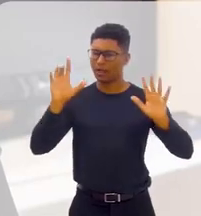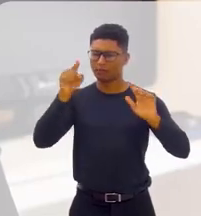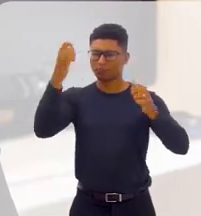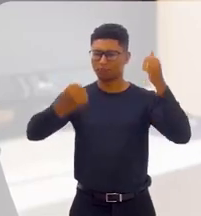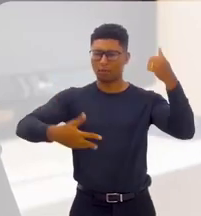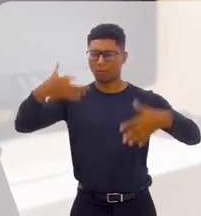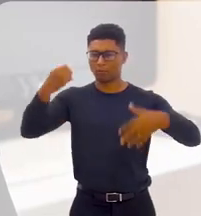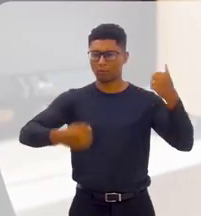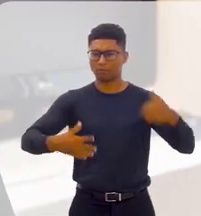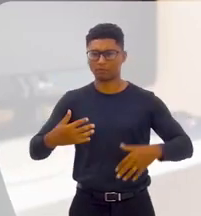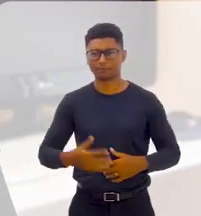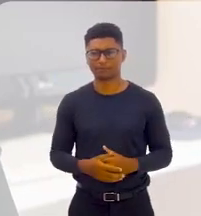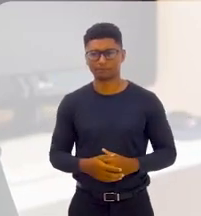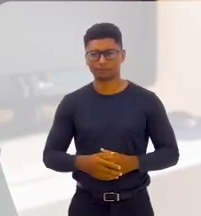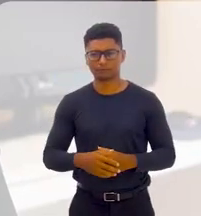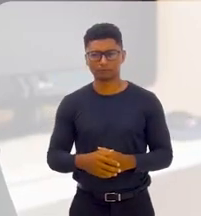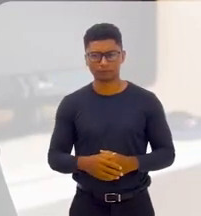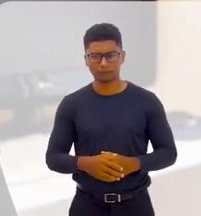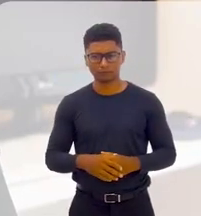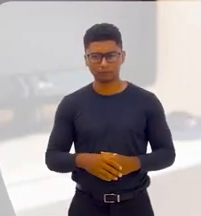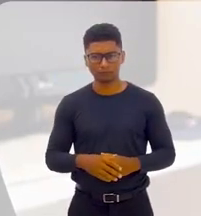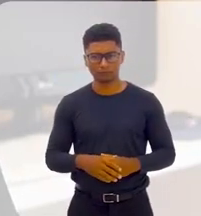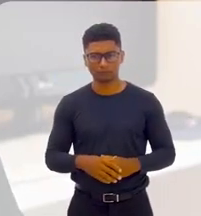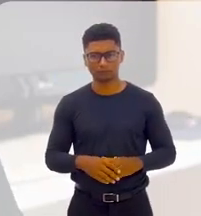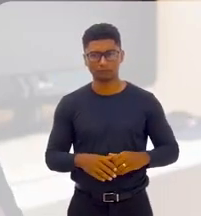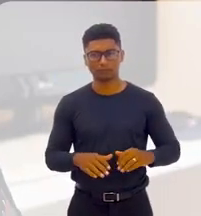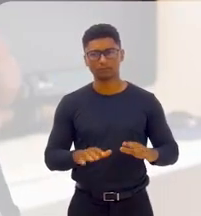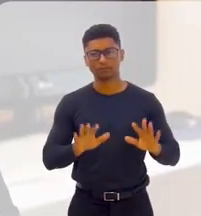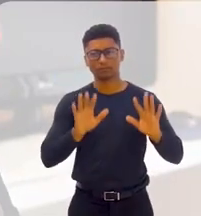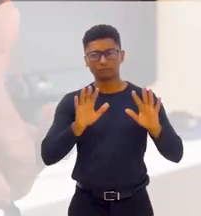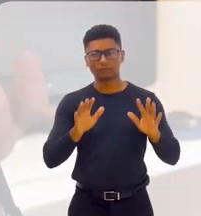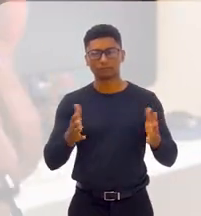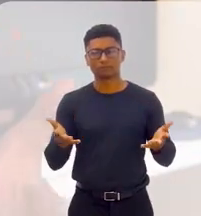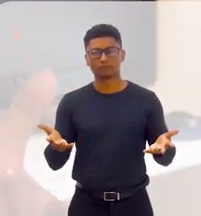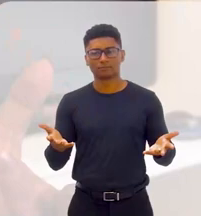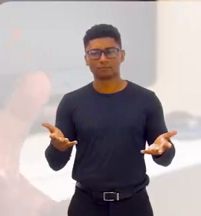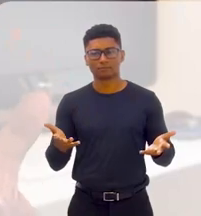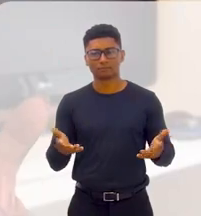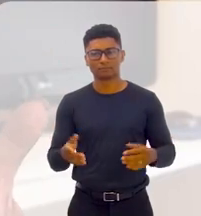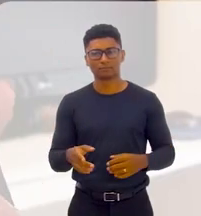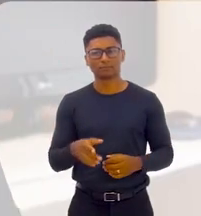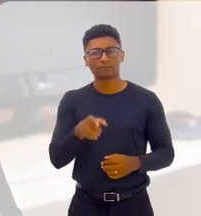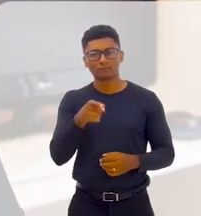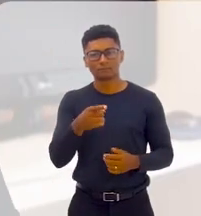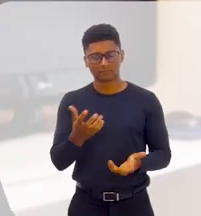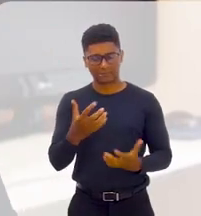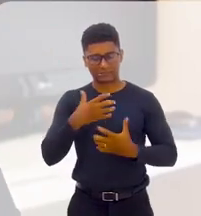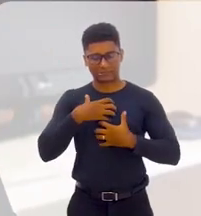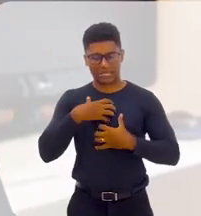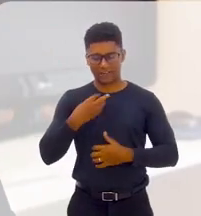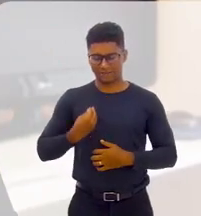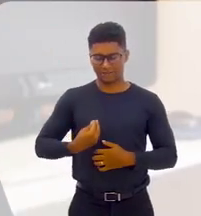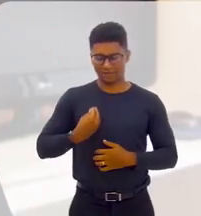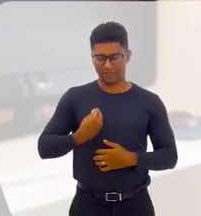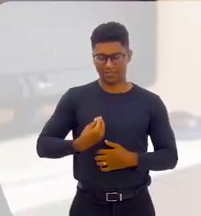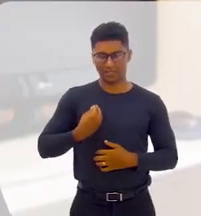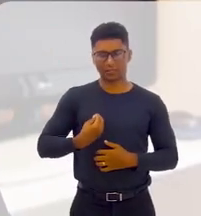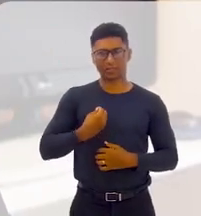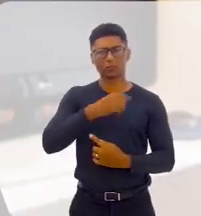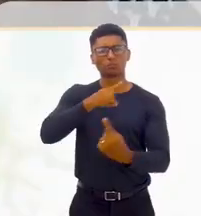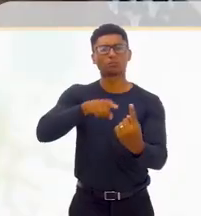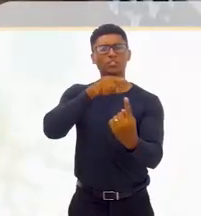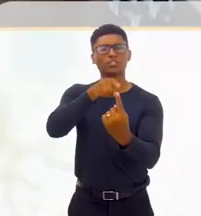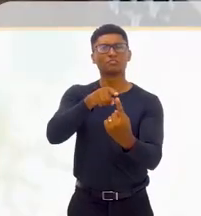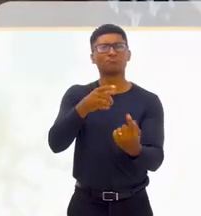de tudo que você fala. Mas aí, indo para um espectro maior, qual o sentido da